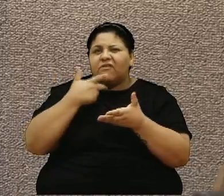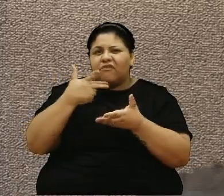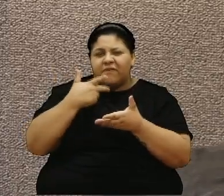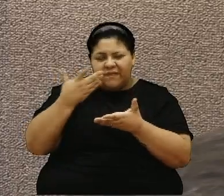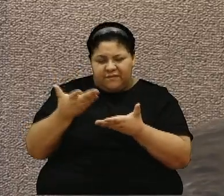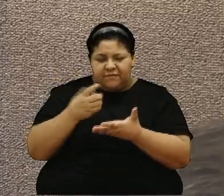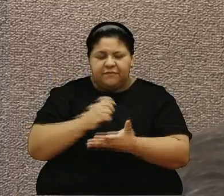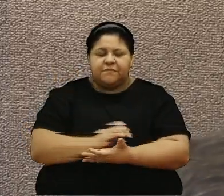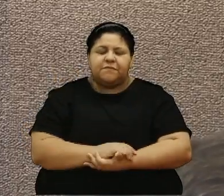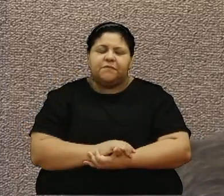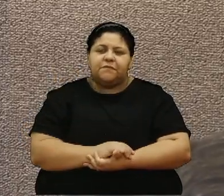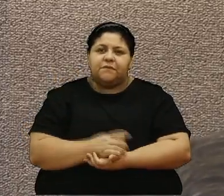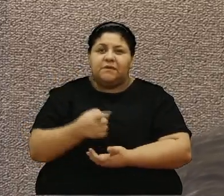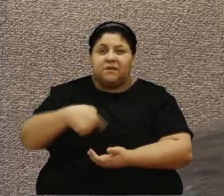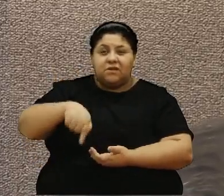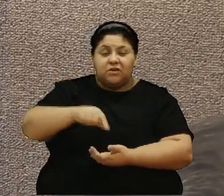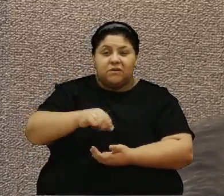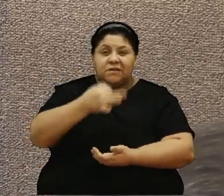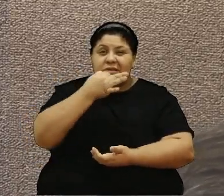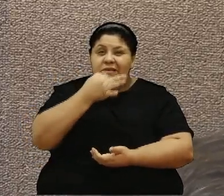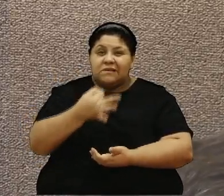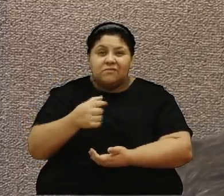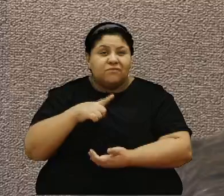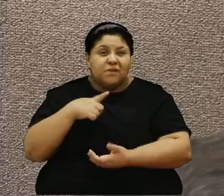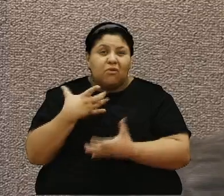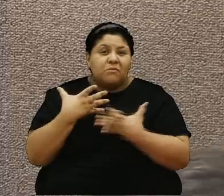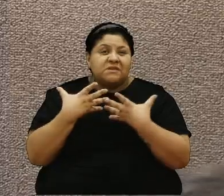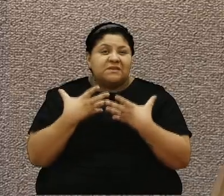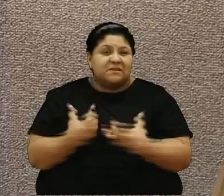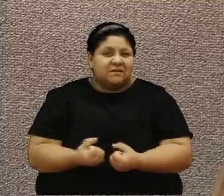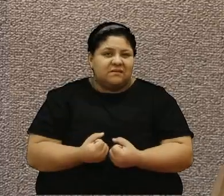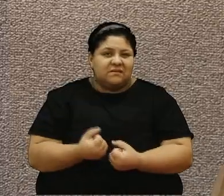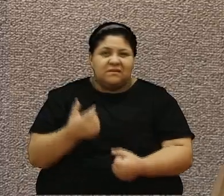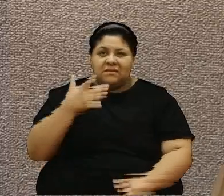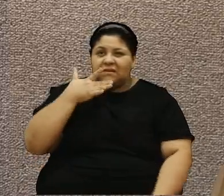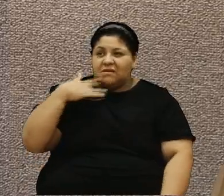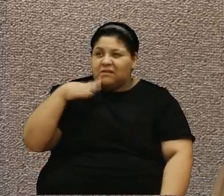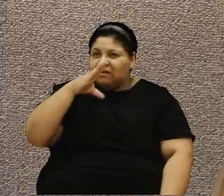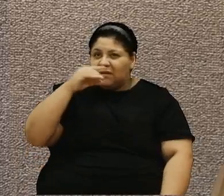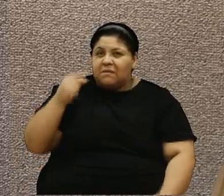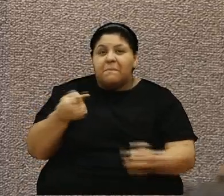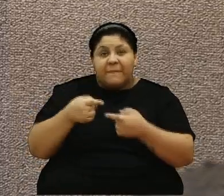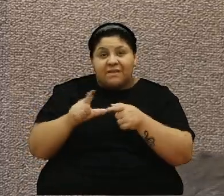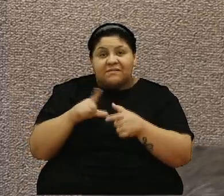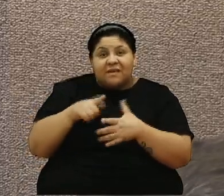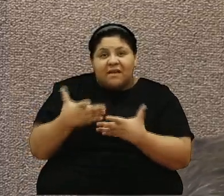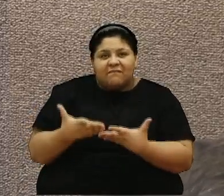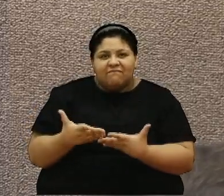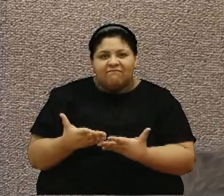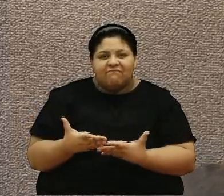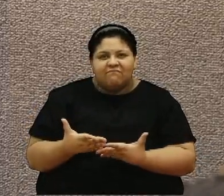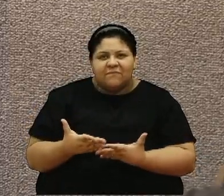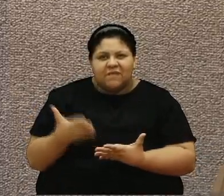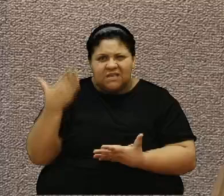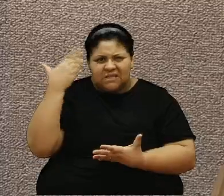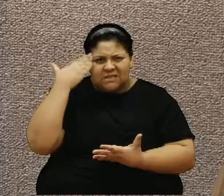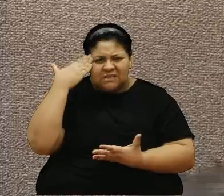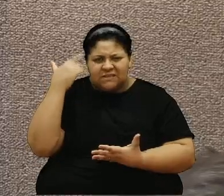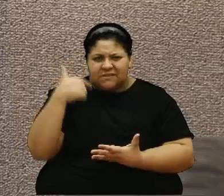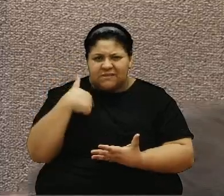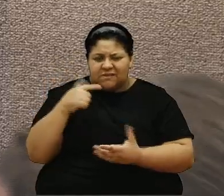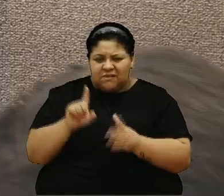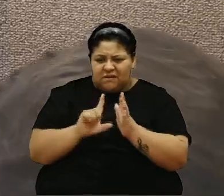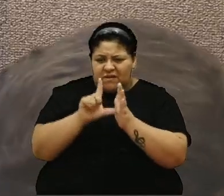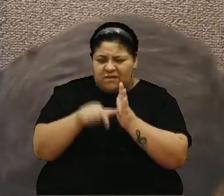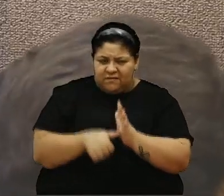dizendo que na nossa concepção isso é inadmissível com criança e adolescente, mas existe. Sim. Mas existe. Sabe que depois que